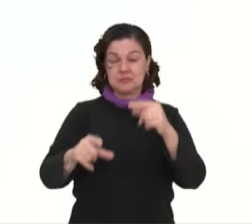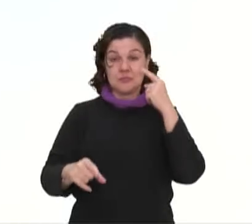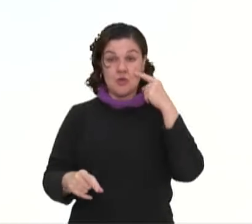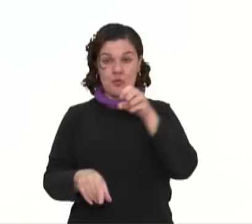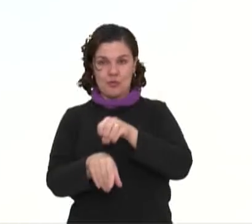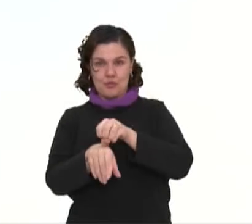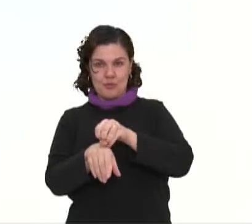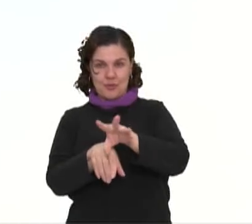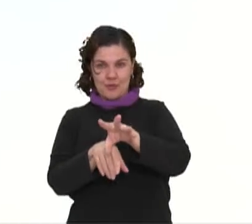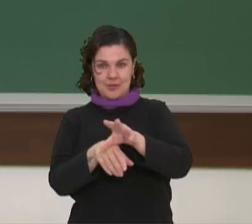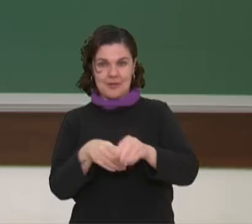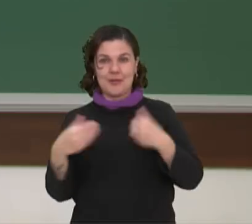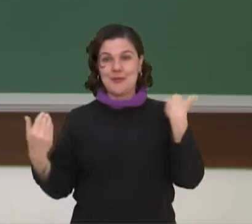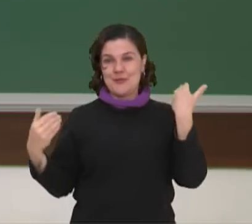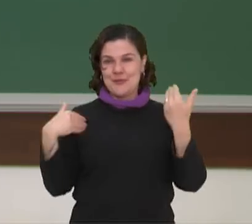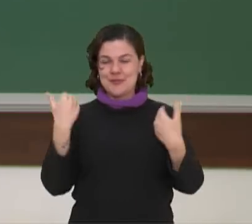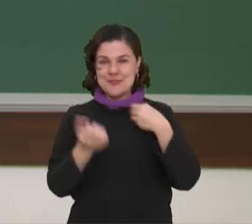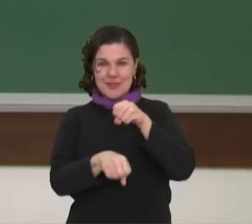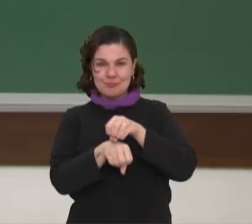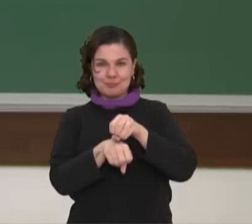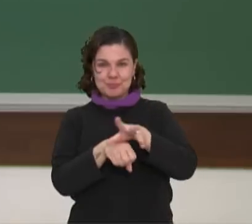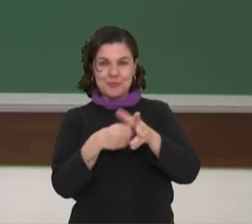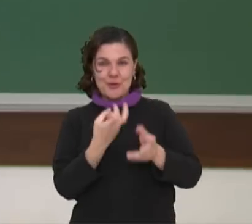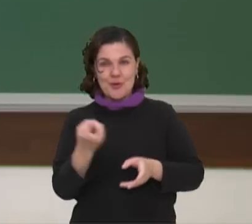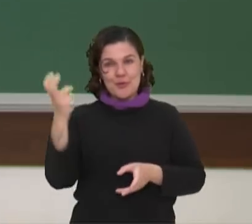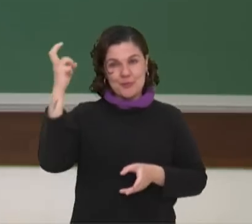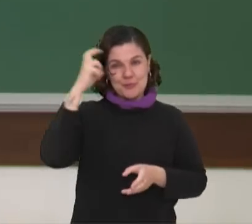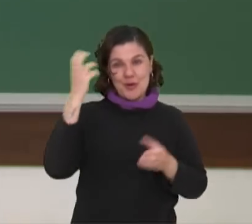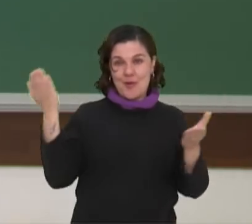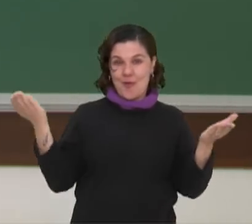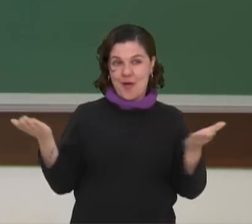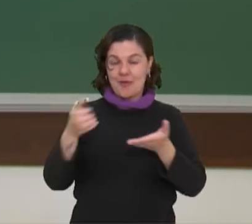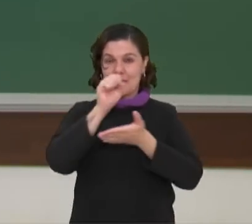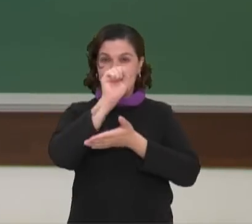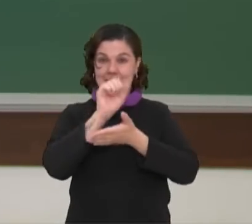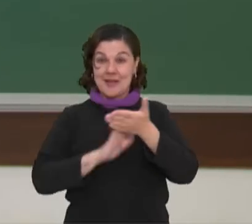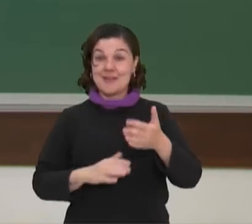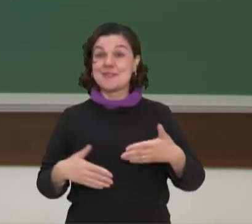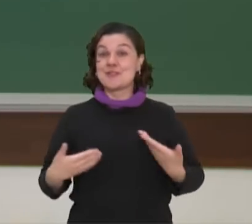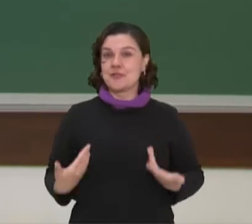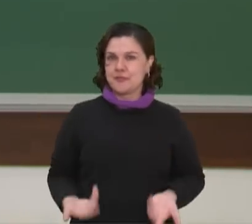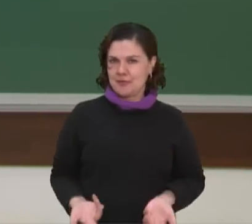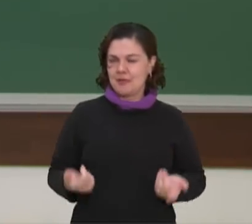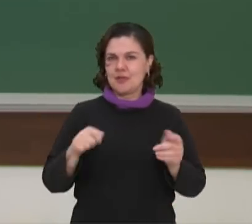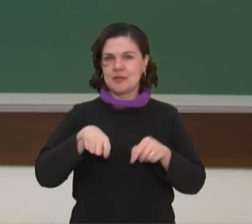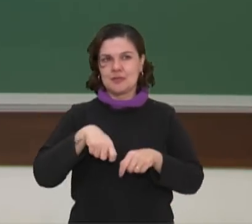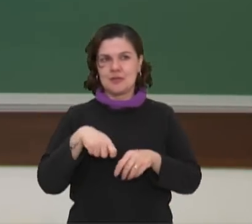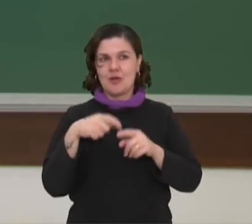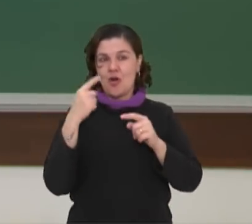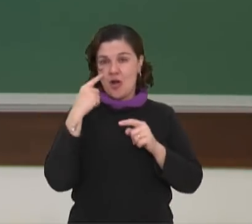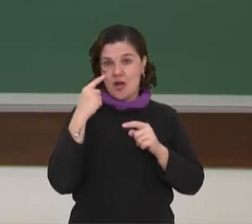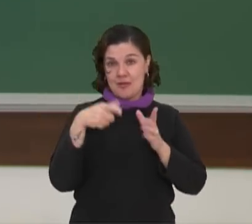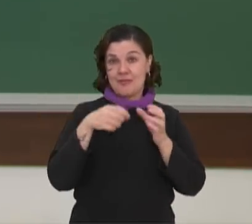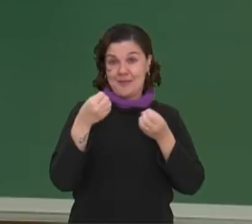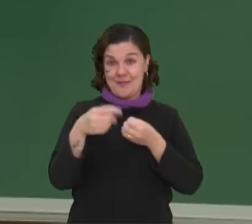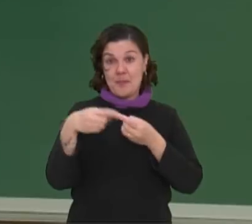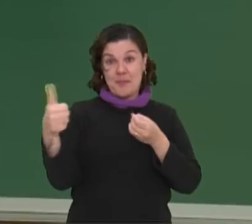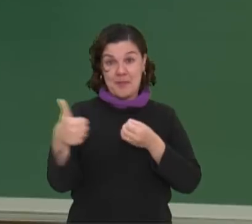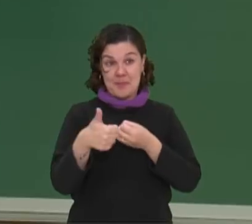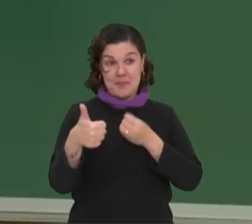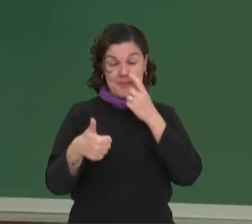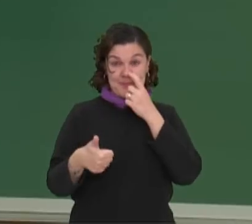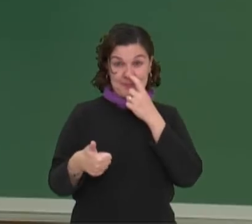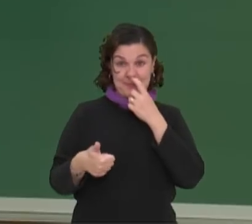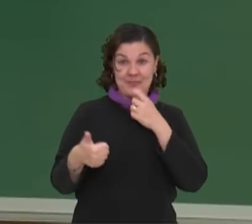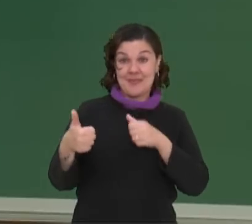turismo, dica cultural dada. Então, tem tarefa para você fazer sobre isso daqui a pouco. Mas antes,